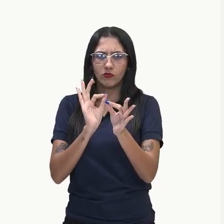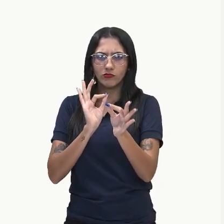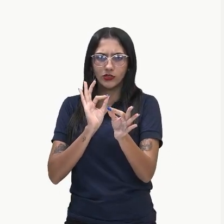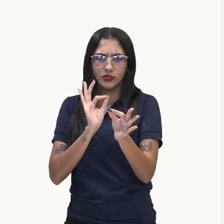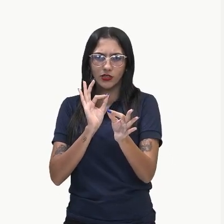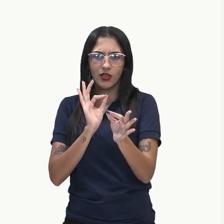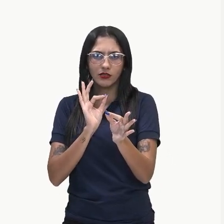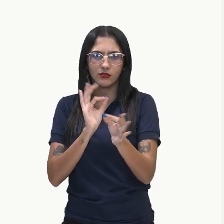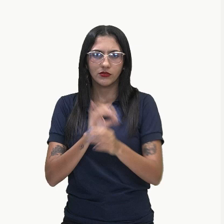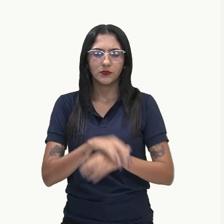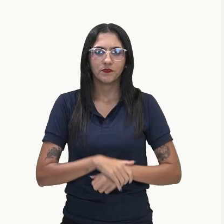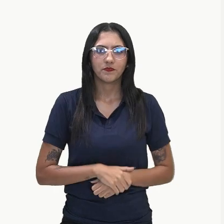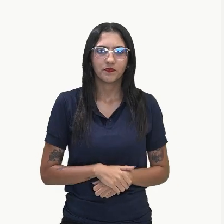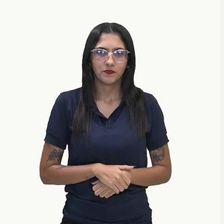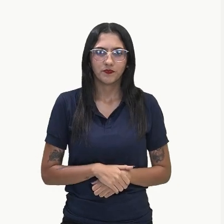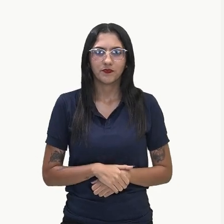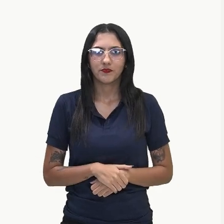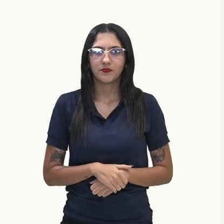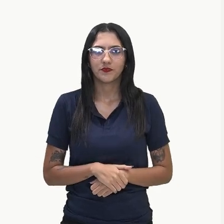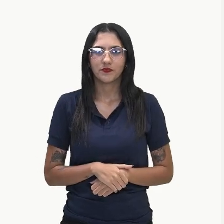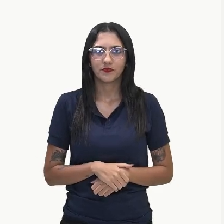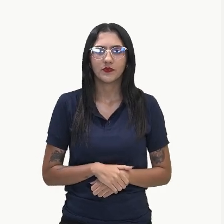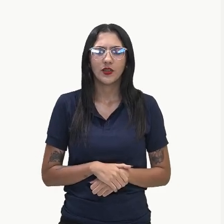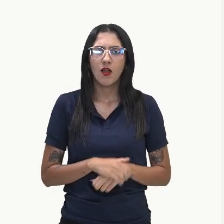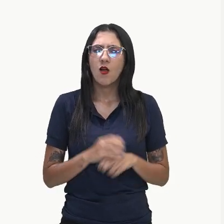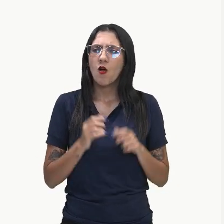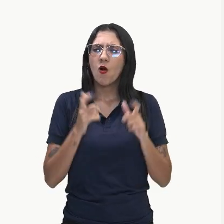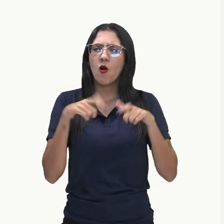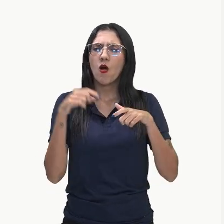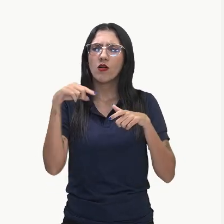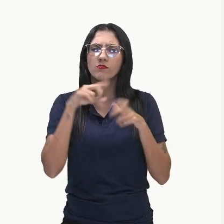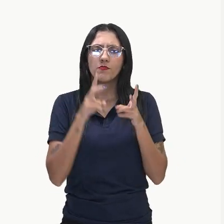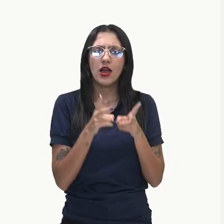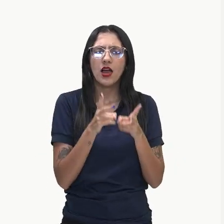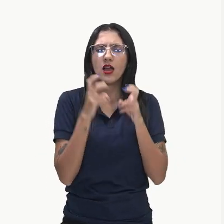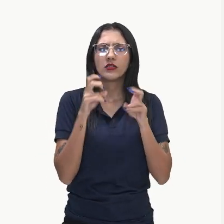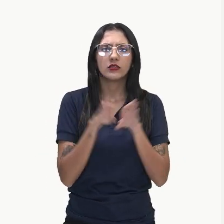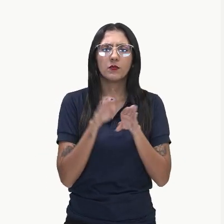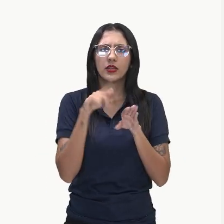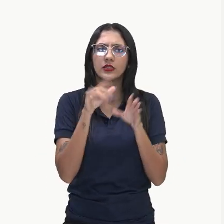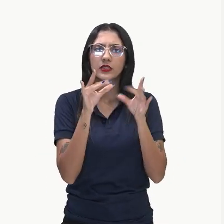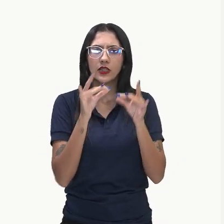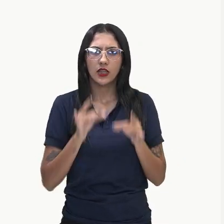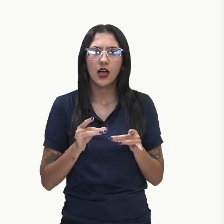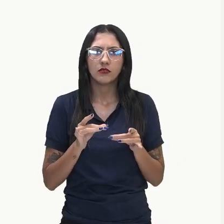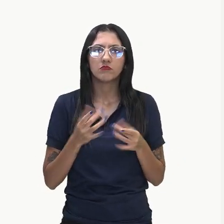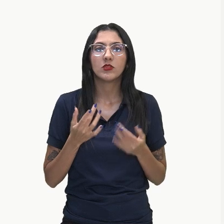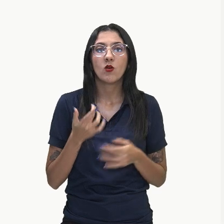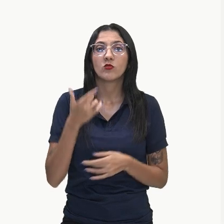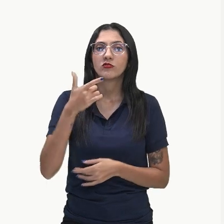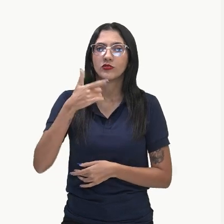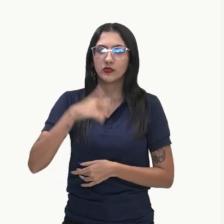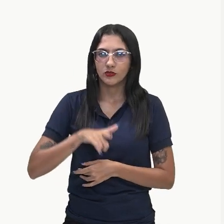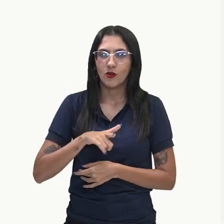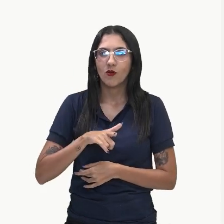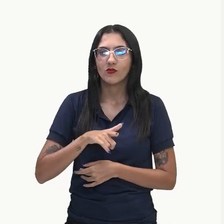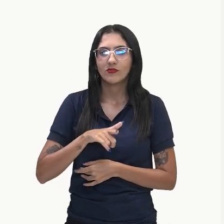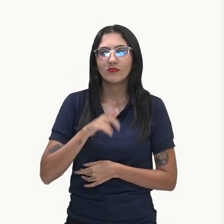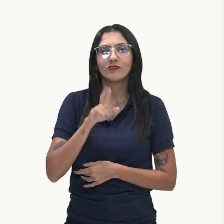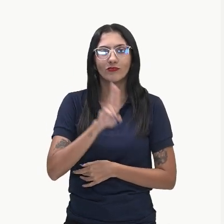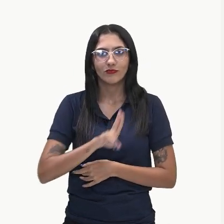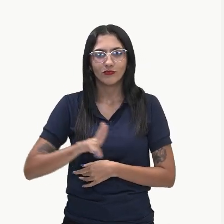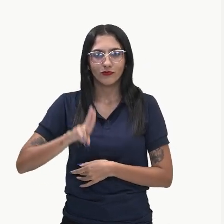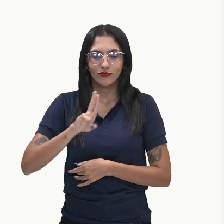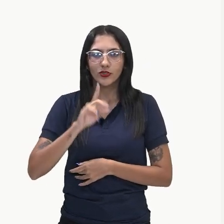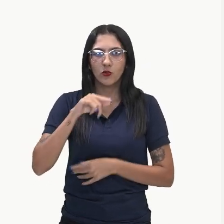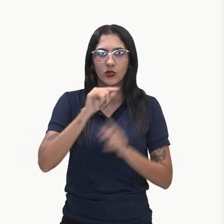profundidade. E aonde é que está esta profundidade? Utilizando novamente o triângulo,